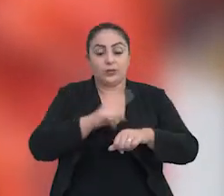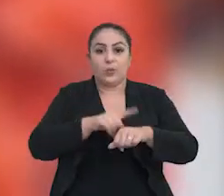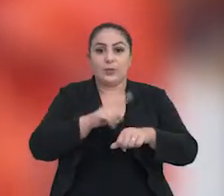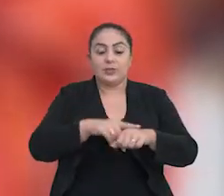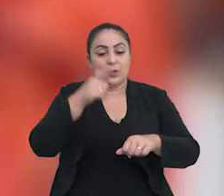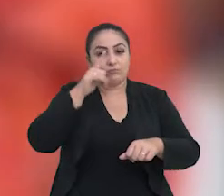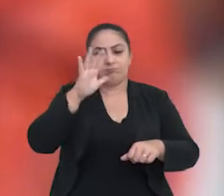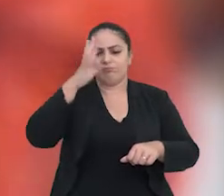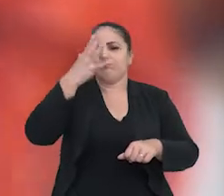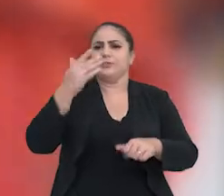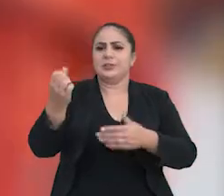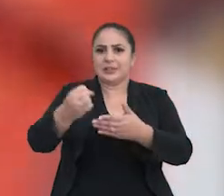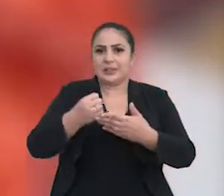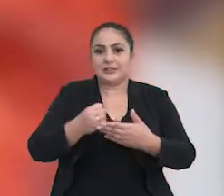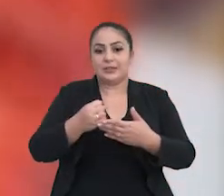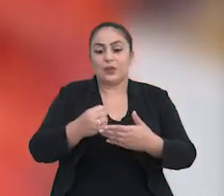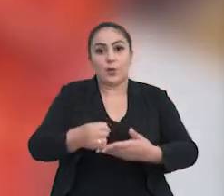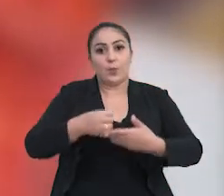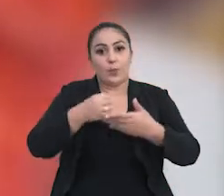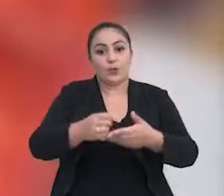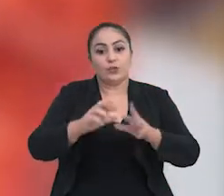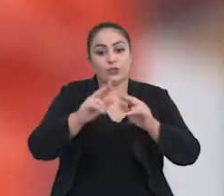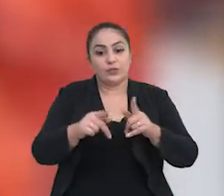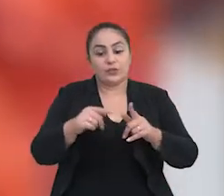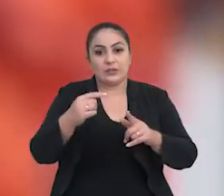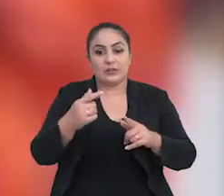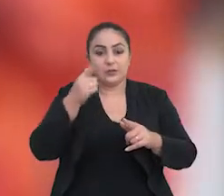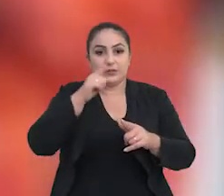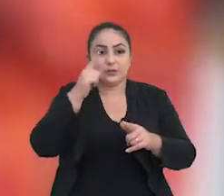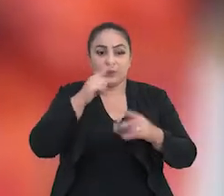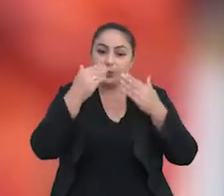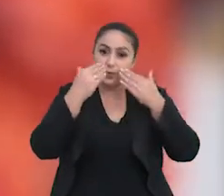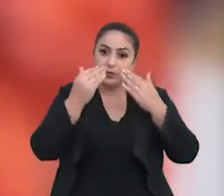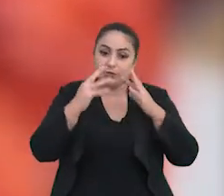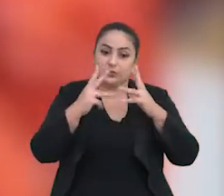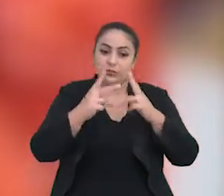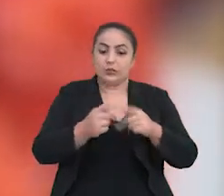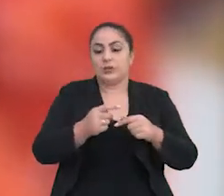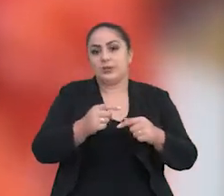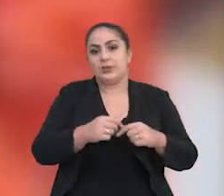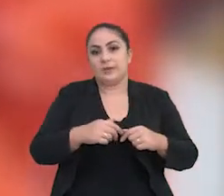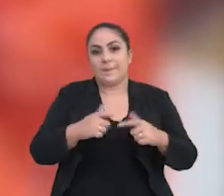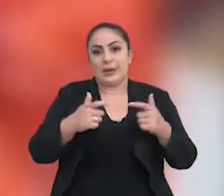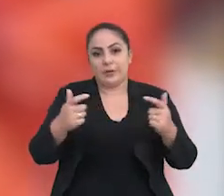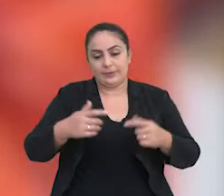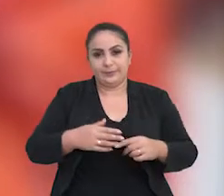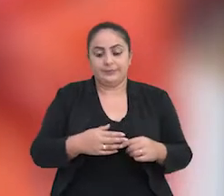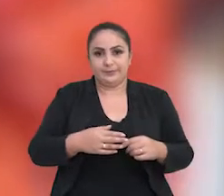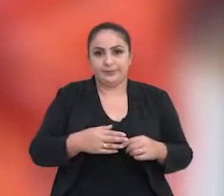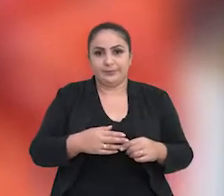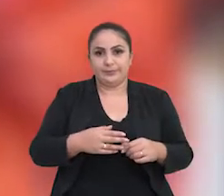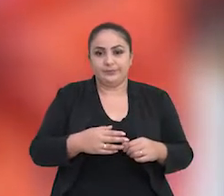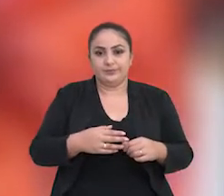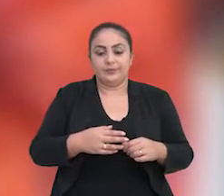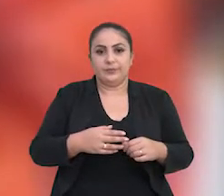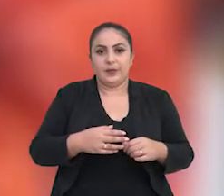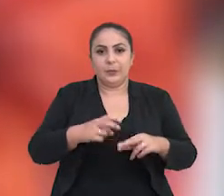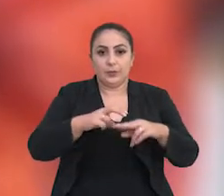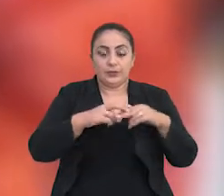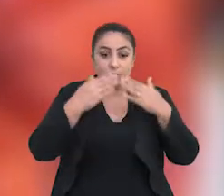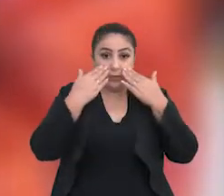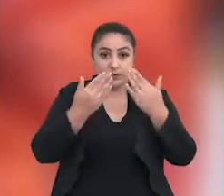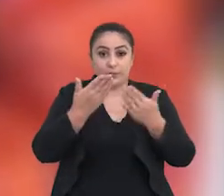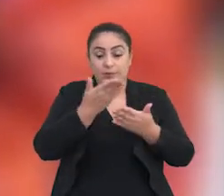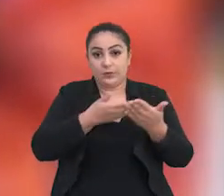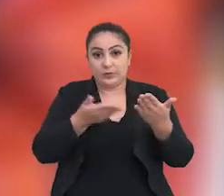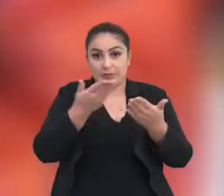resolvi trazê-los num suporte diferente, acrílico sobre tela e tamanhos bem maiores. Então eu